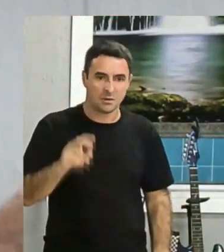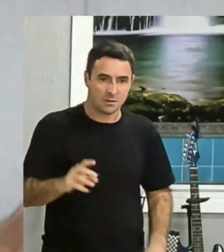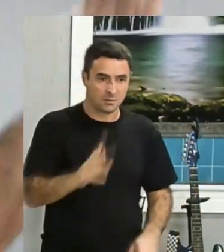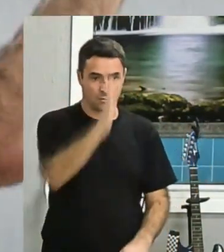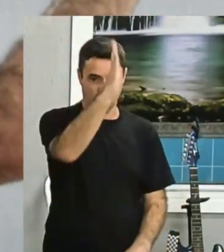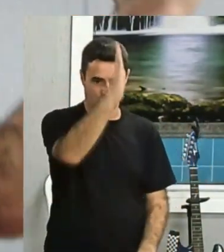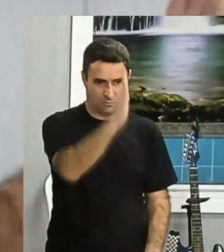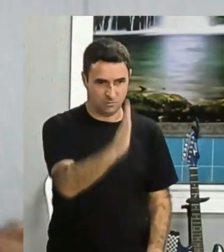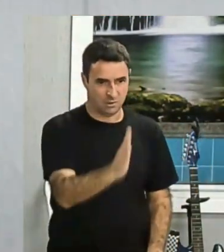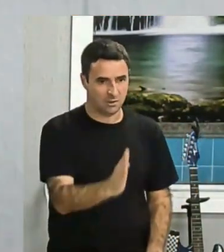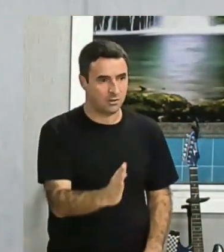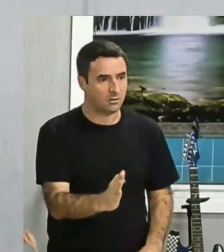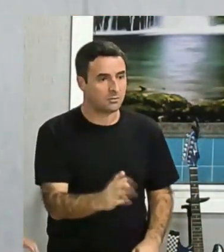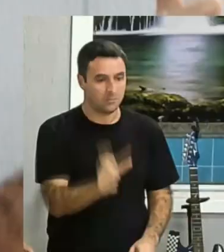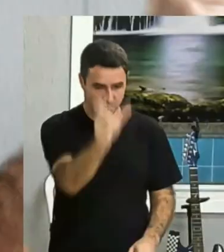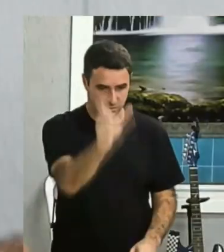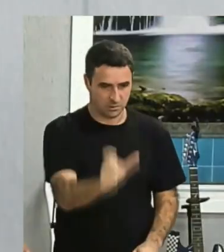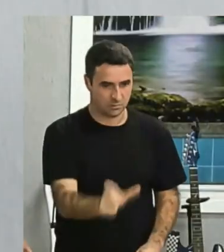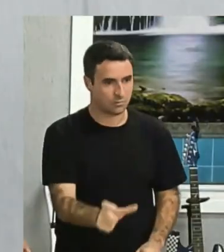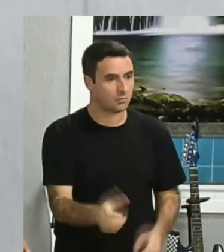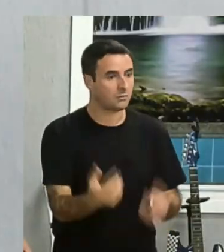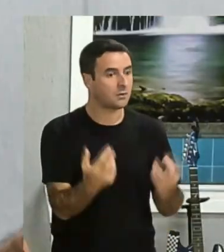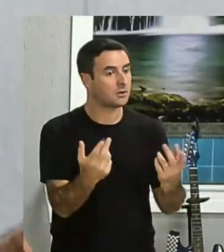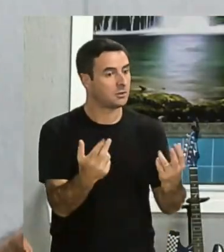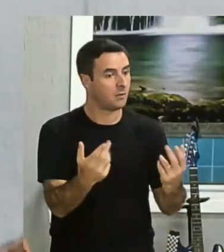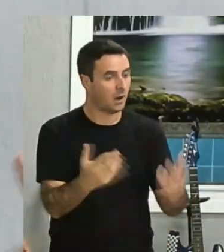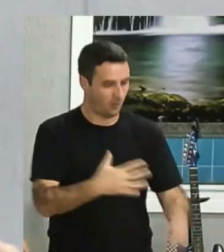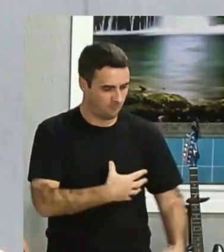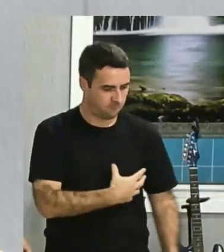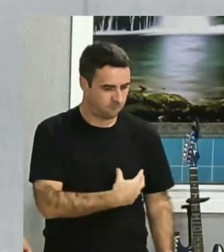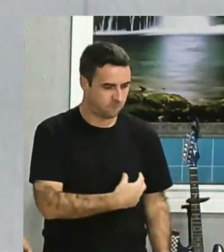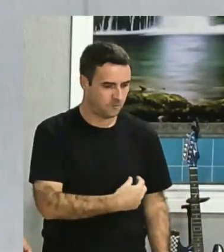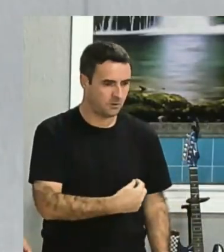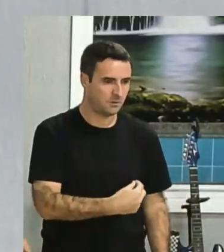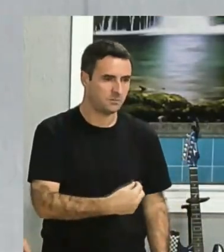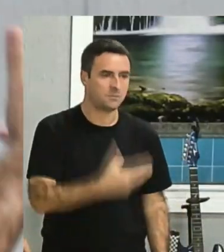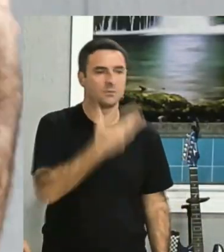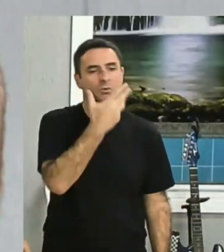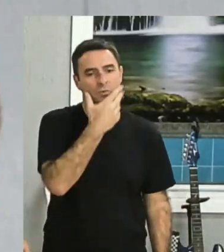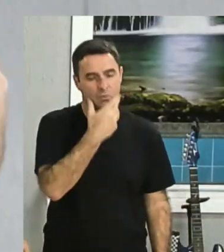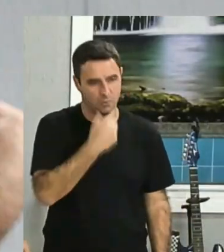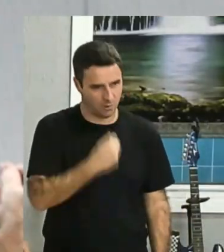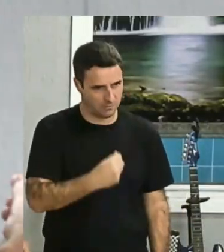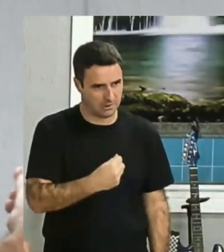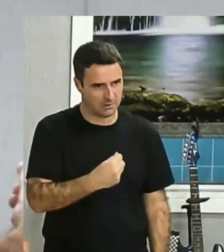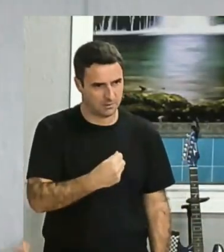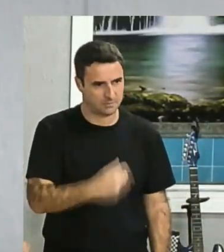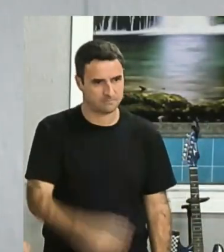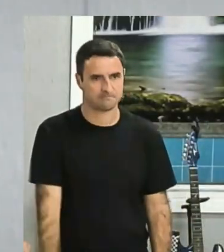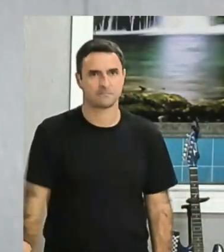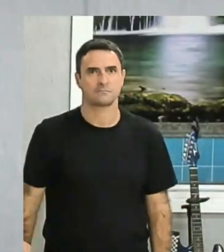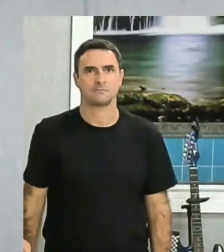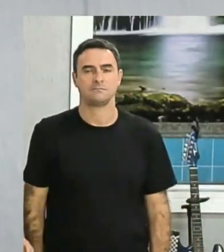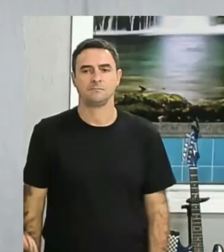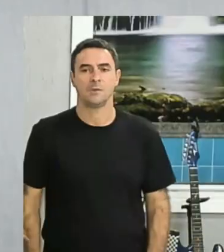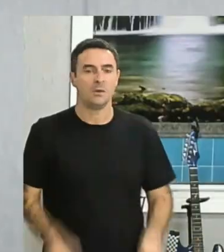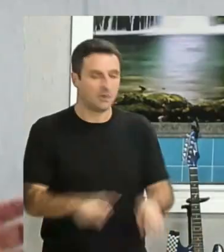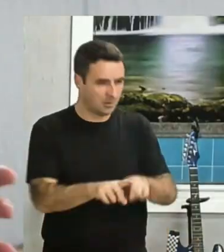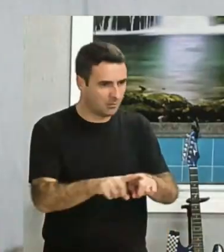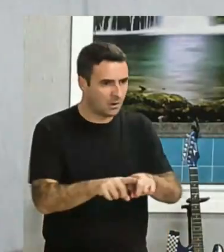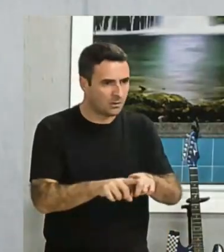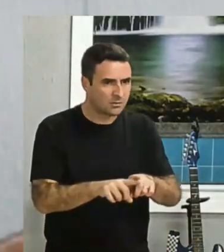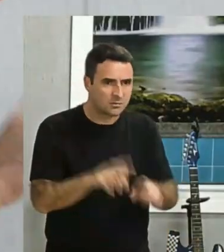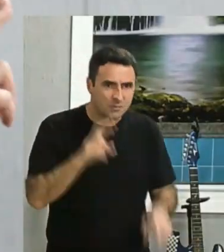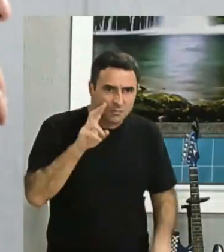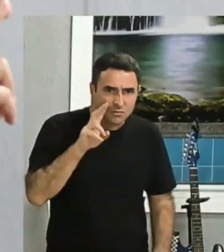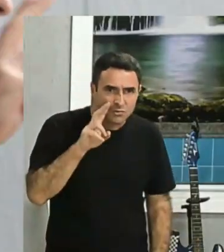alguém semelhante a um filho do homem, ou ao filho do homem. Irmãos, quando João